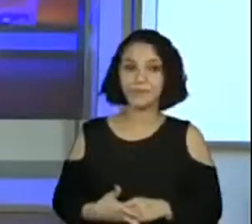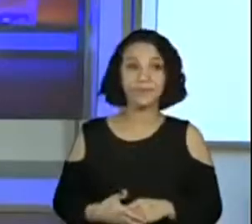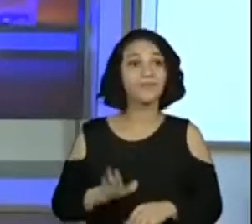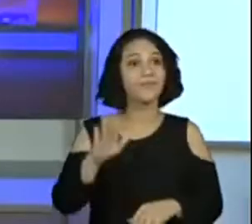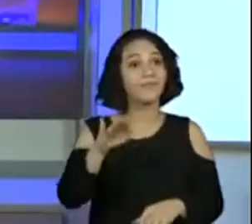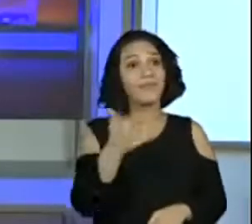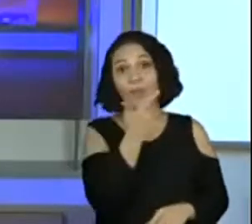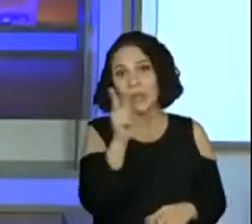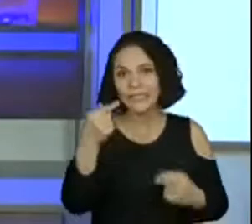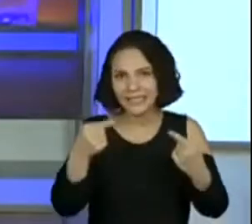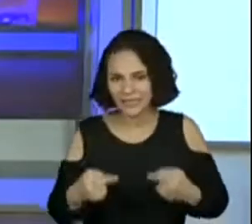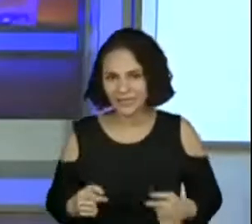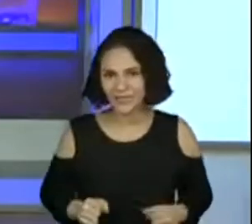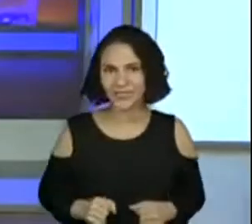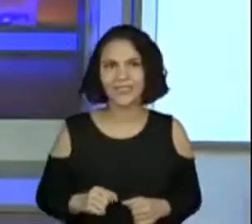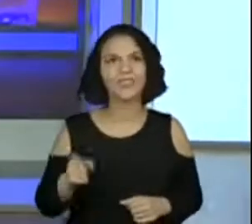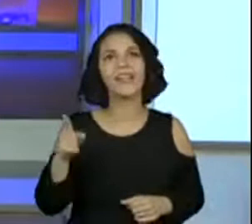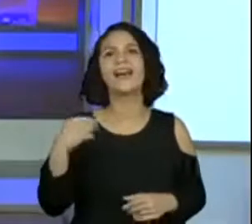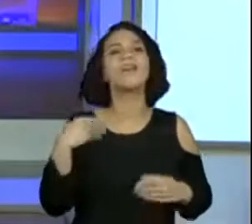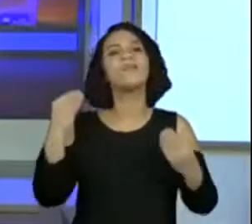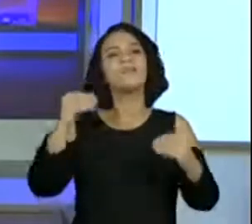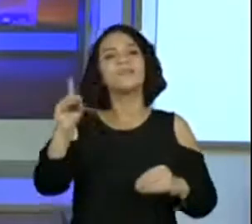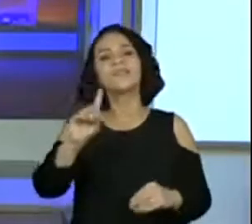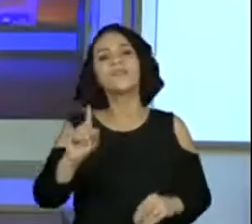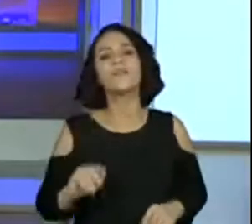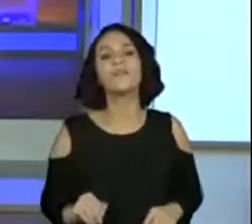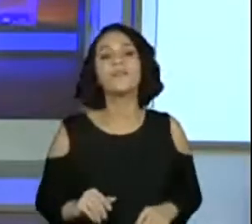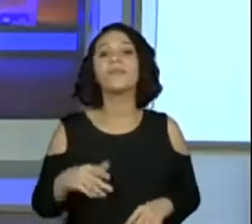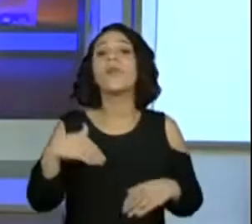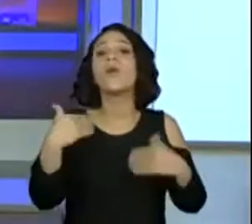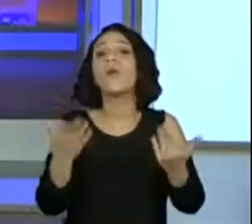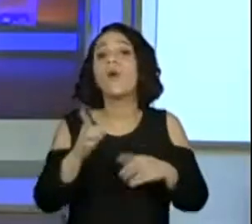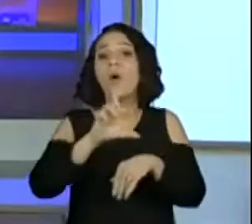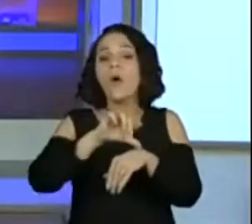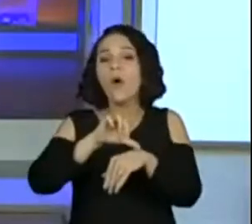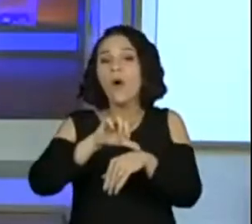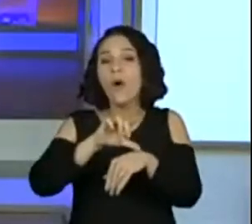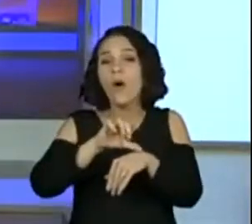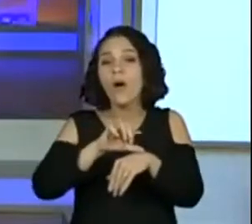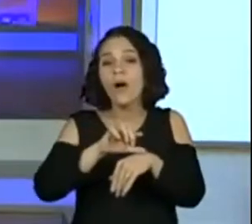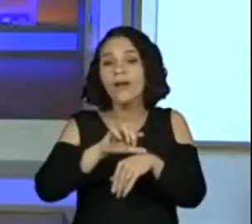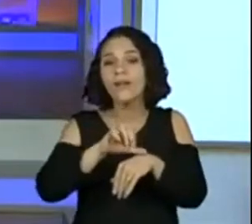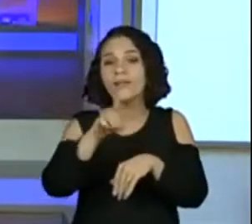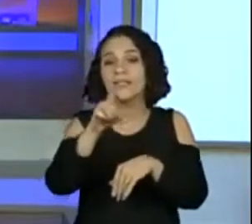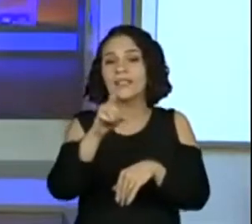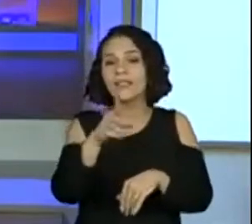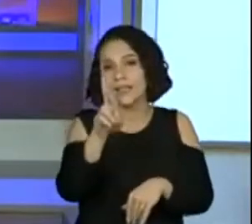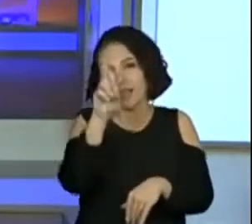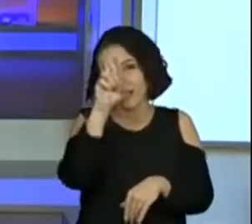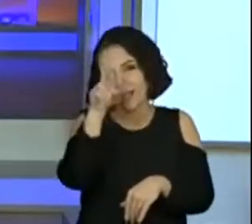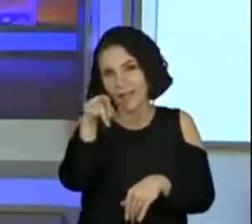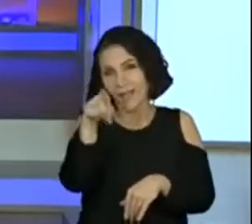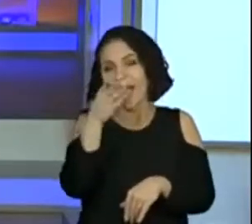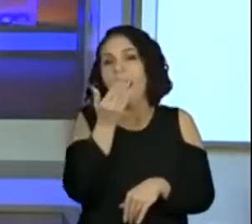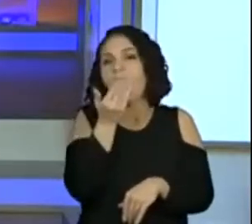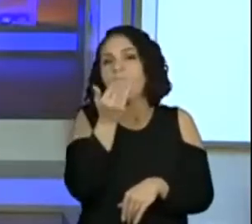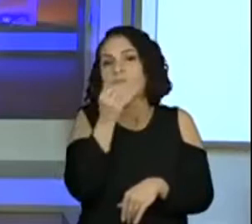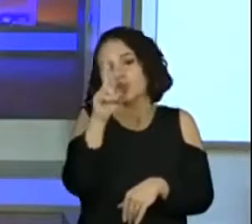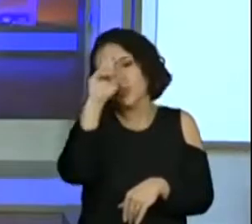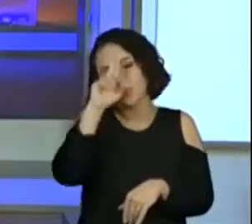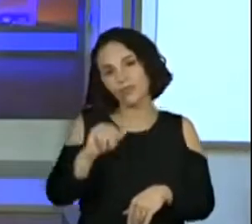um desafio aqui, que não tá aí no slide. Que horas que você almoça, professora Fran? Eu